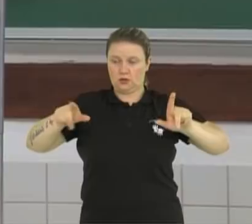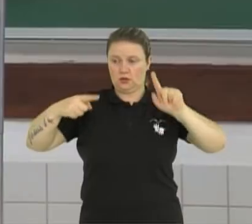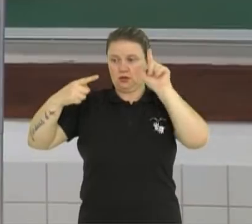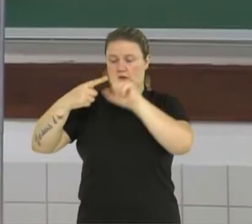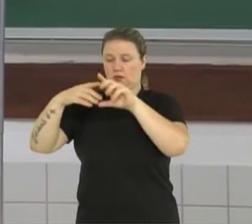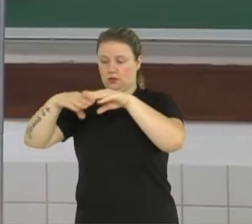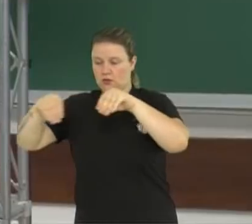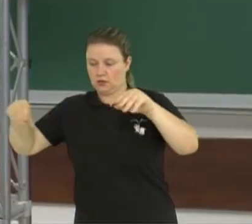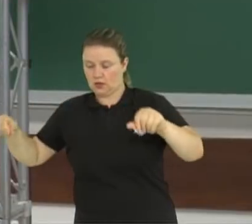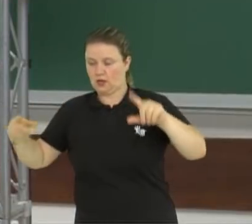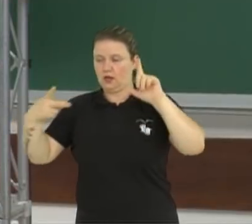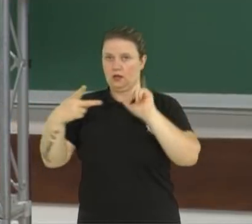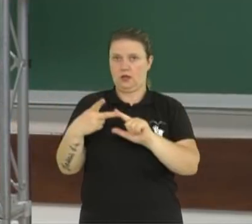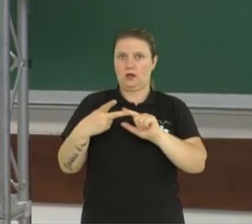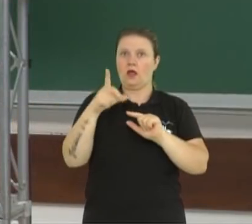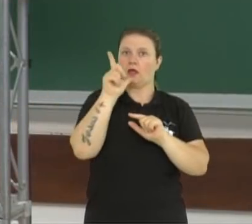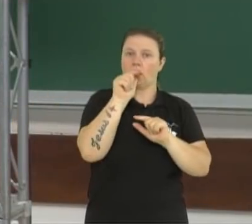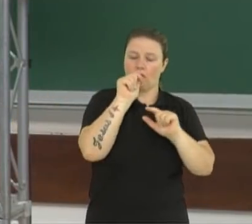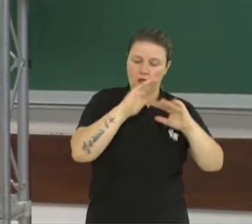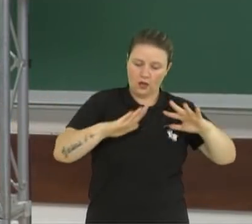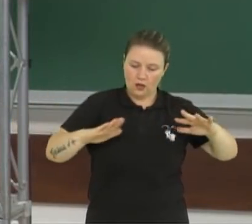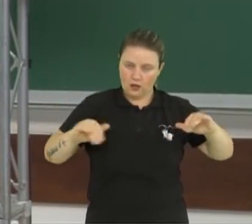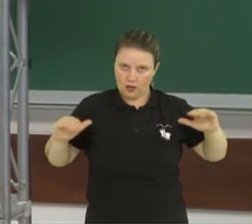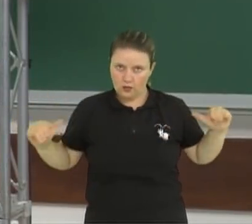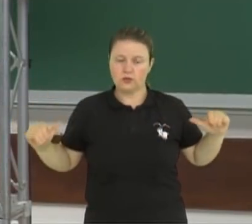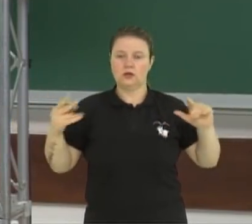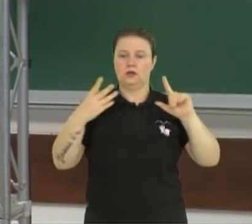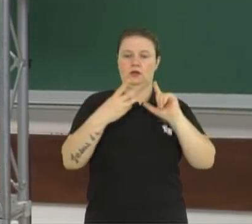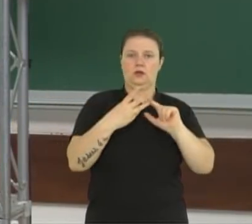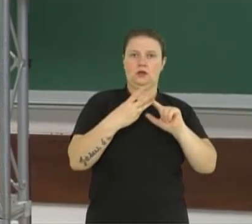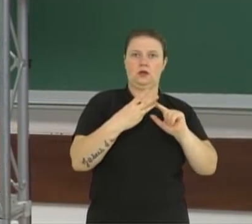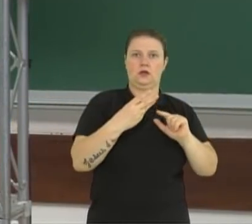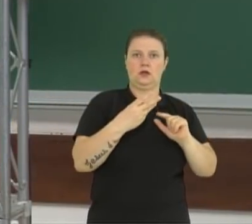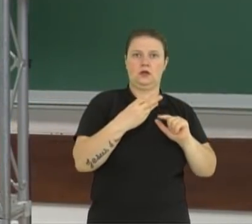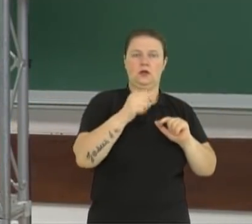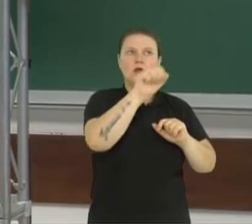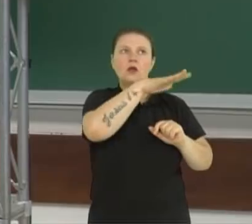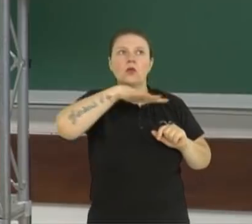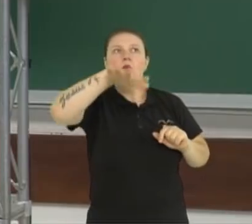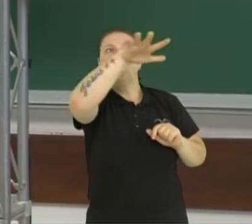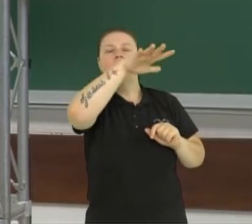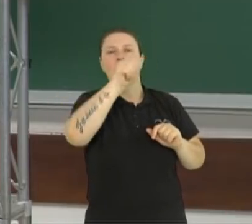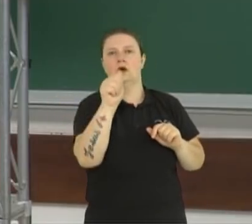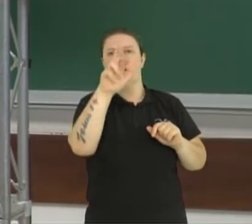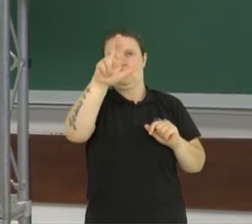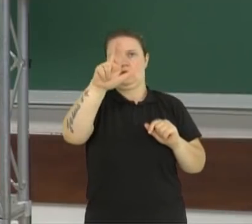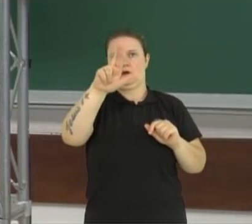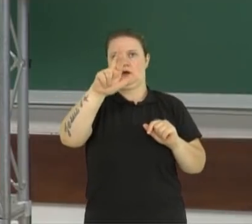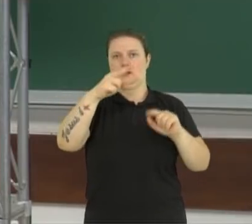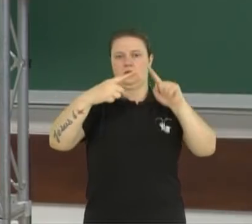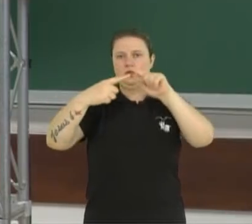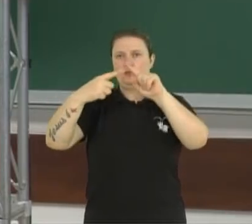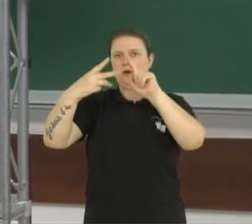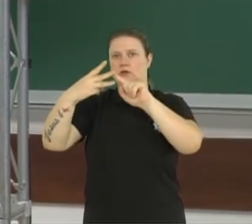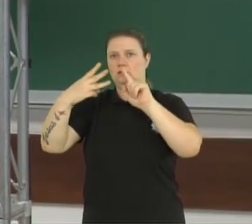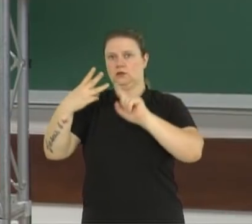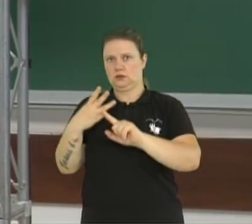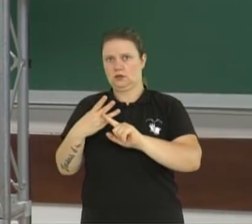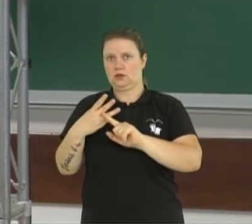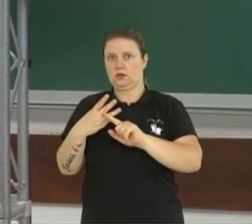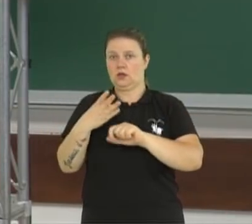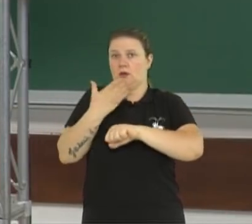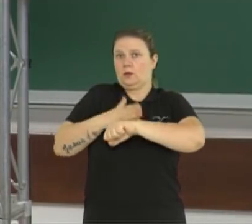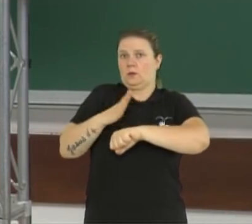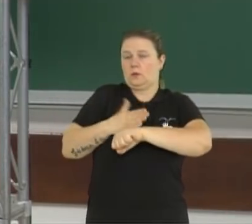e no ar. Então eu quero 3, né, você pode mandar aí para o teu professor 3 práticas corporais de aventura que podem ser realizadas